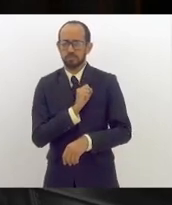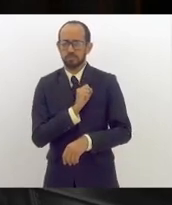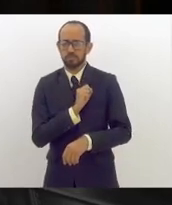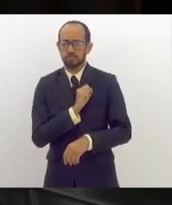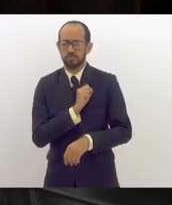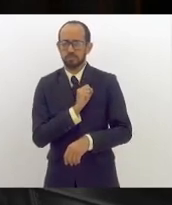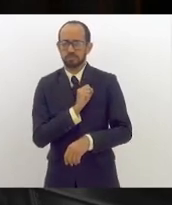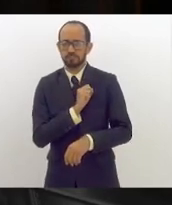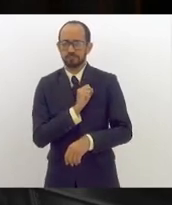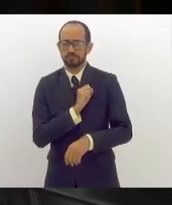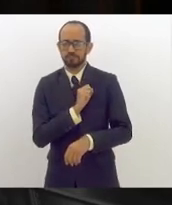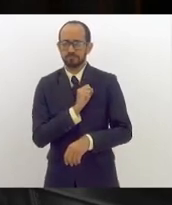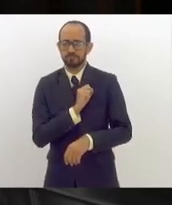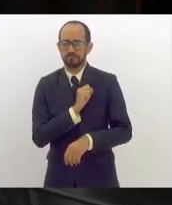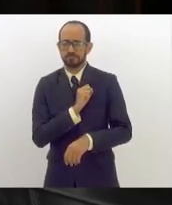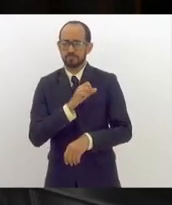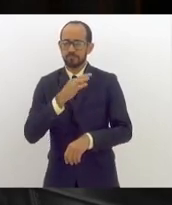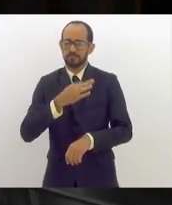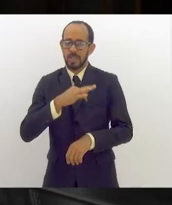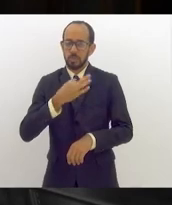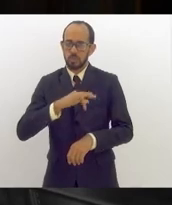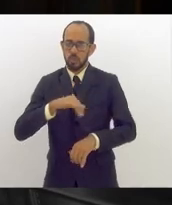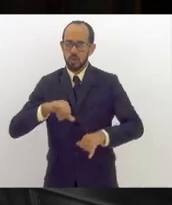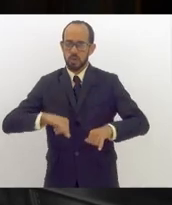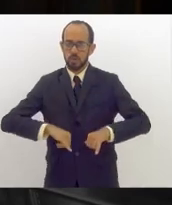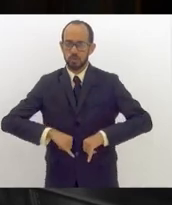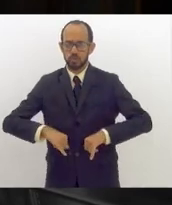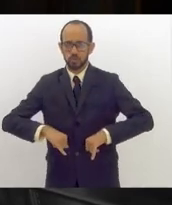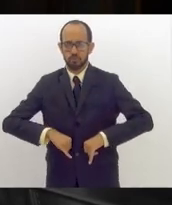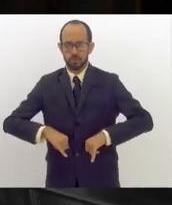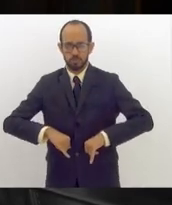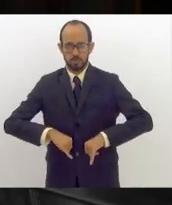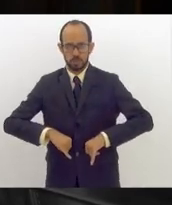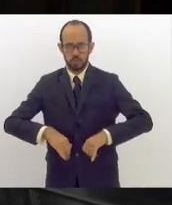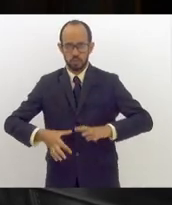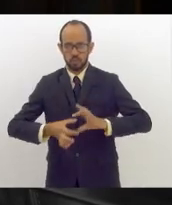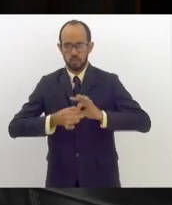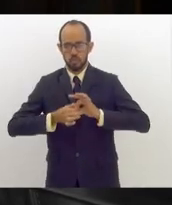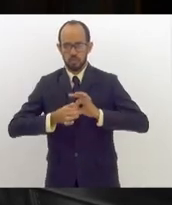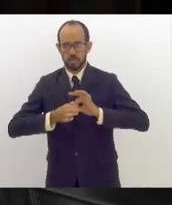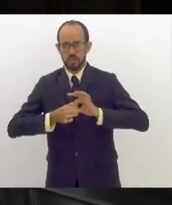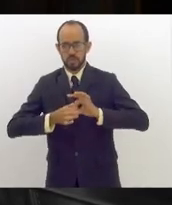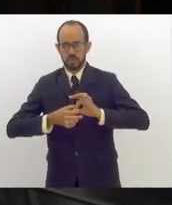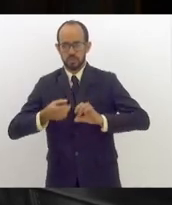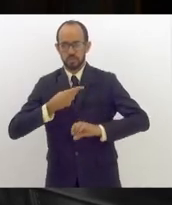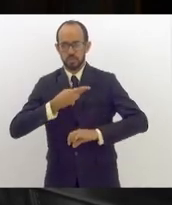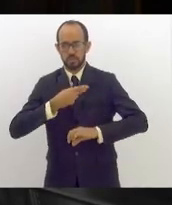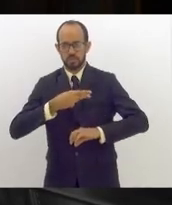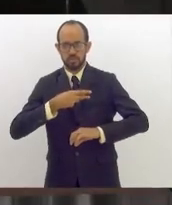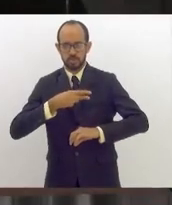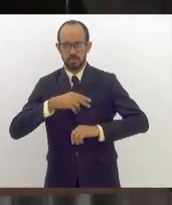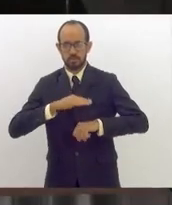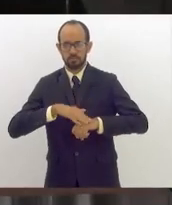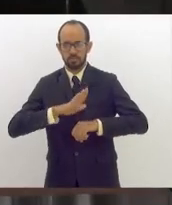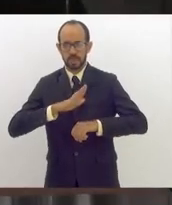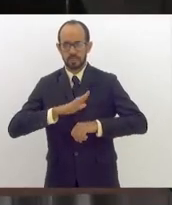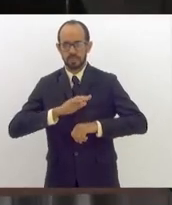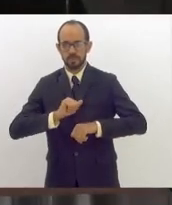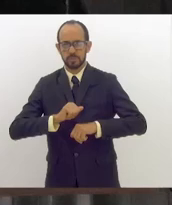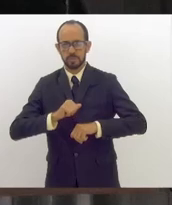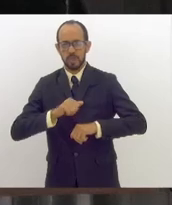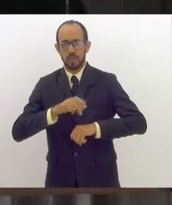da dor e do sofrimento que nos une e cada vez mais nos une o Felipe eu devo muito